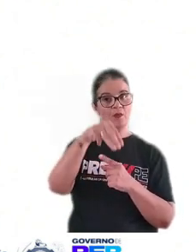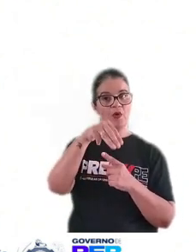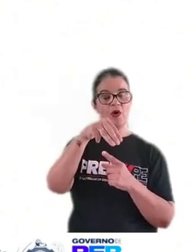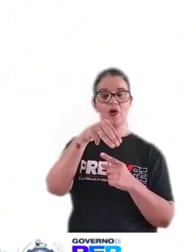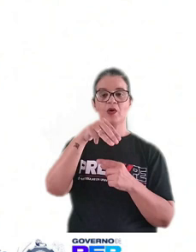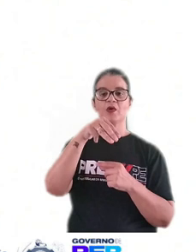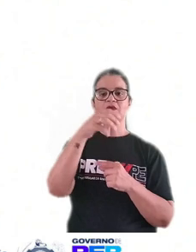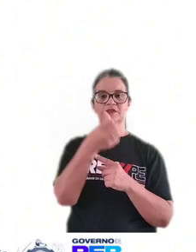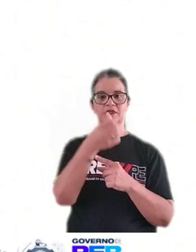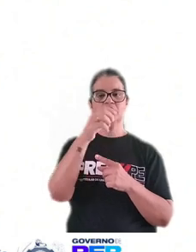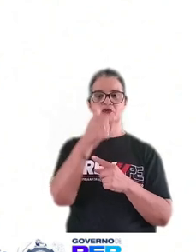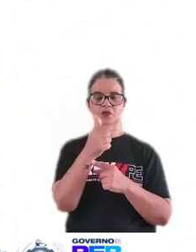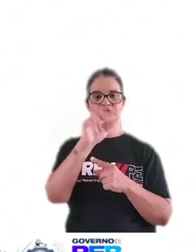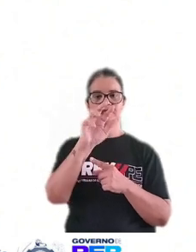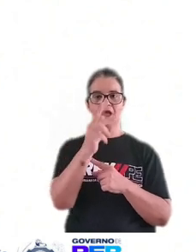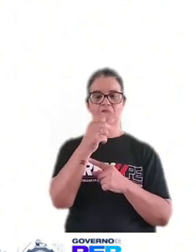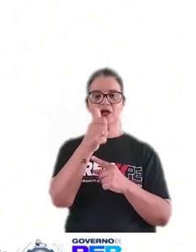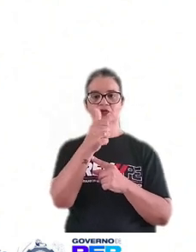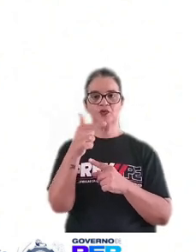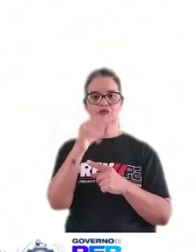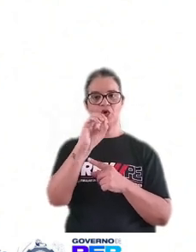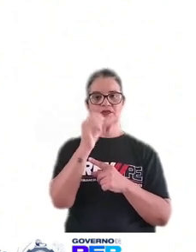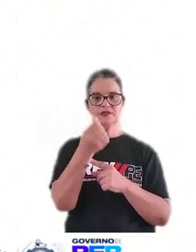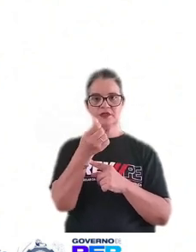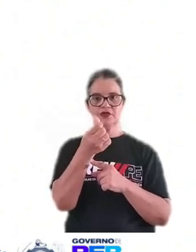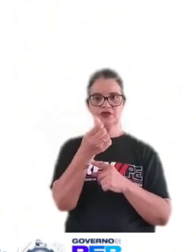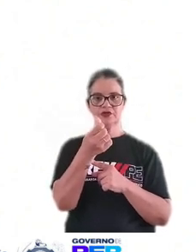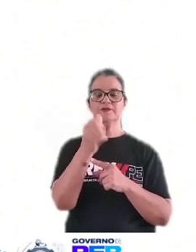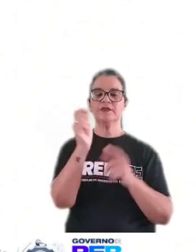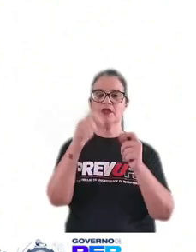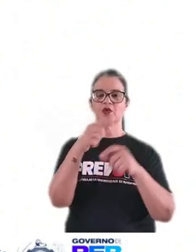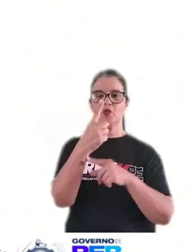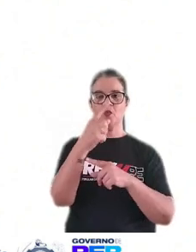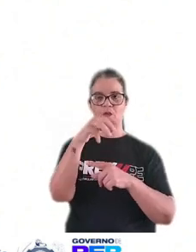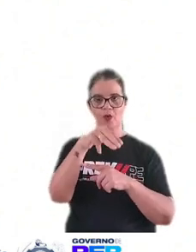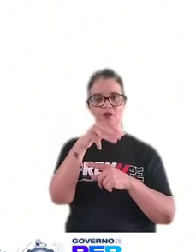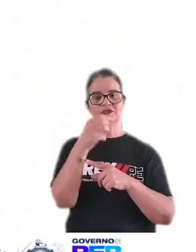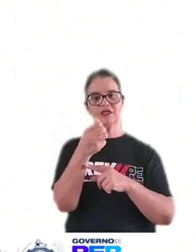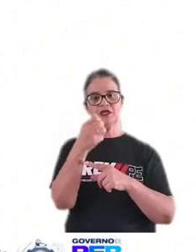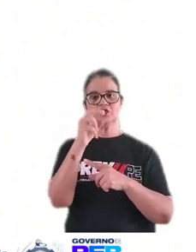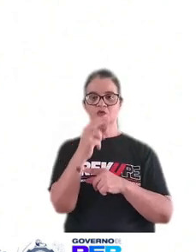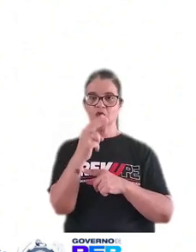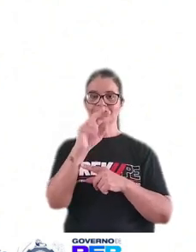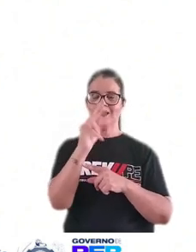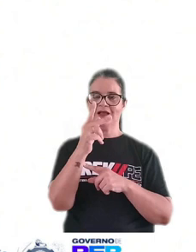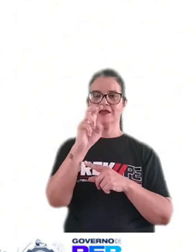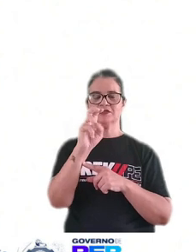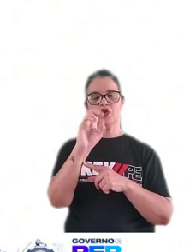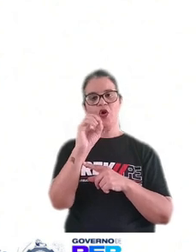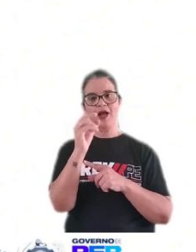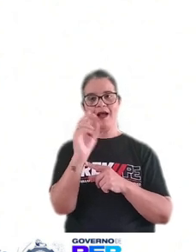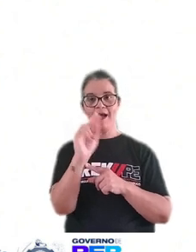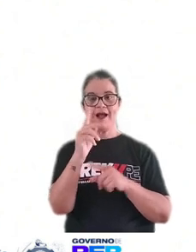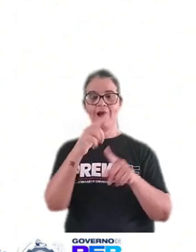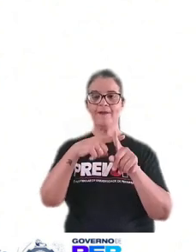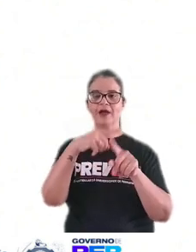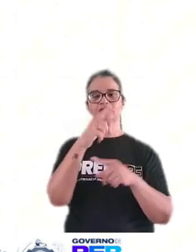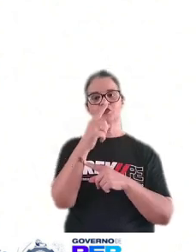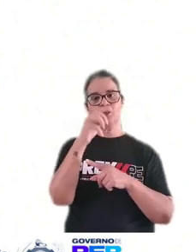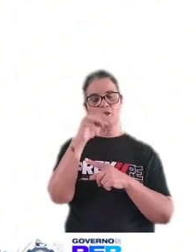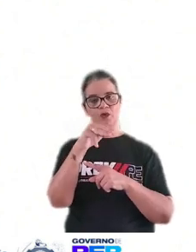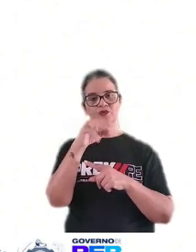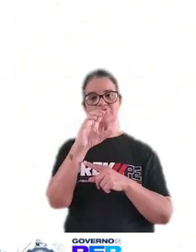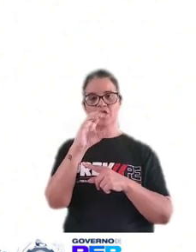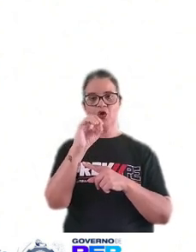1 mol de C2H12O6 dando 1 mol de C2H5OH